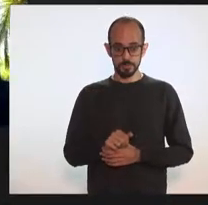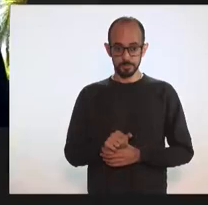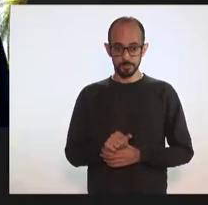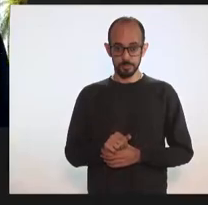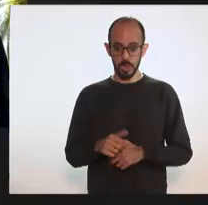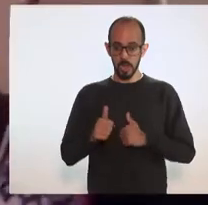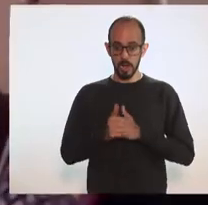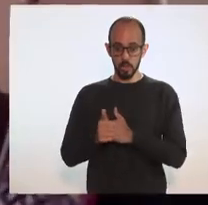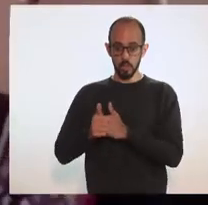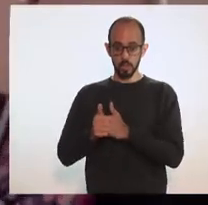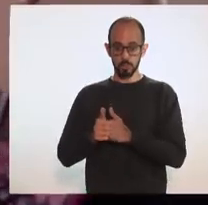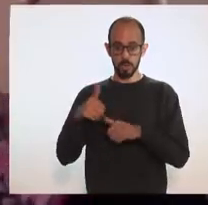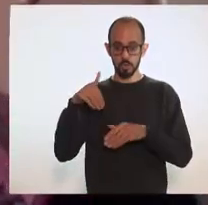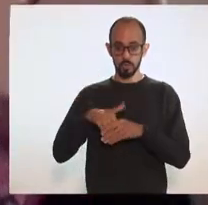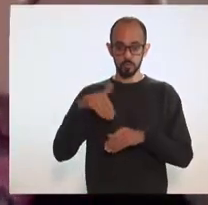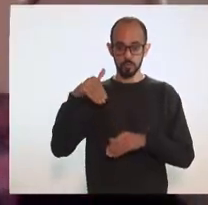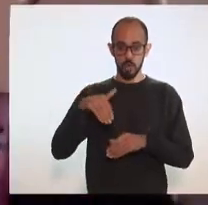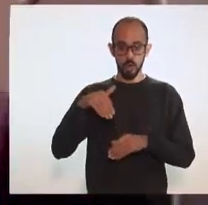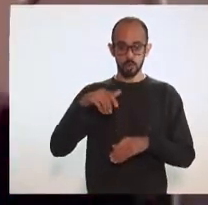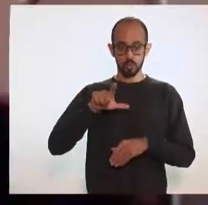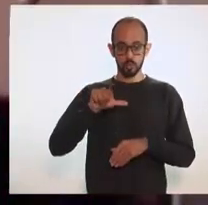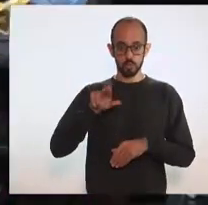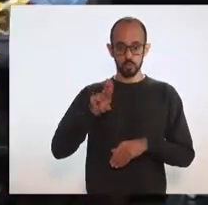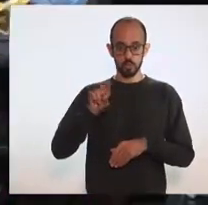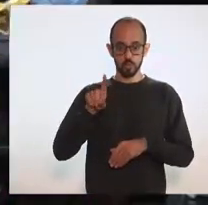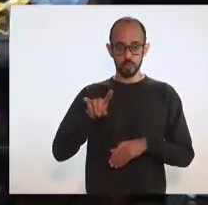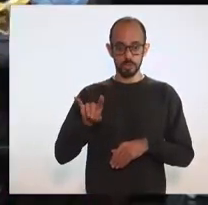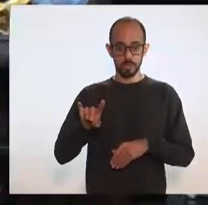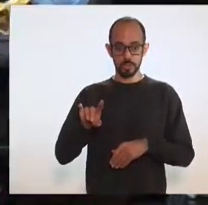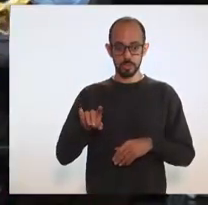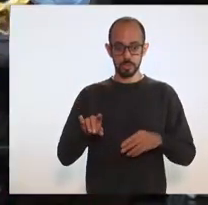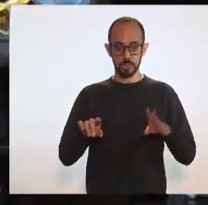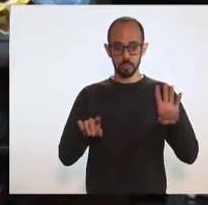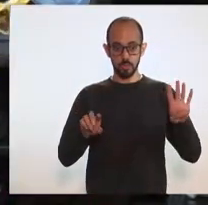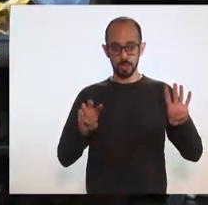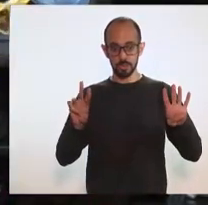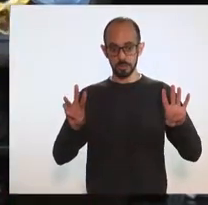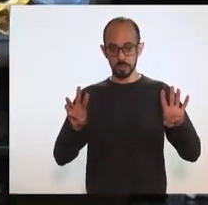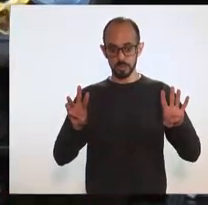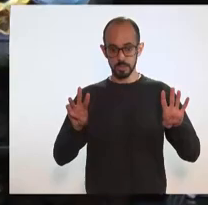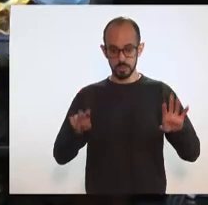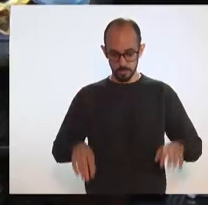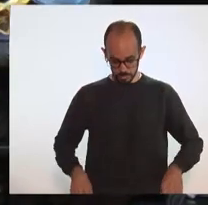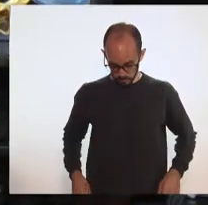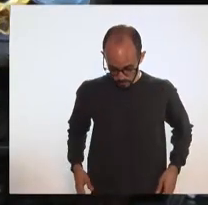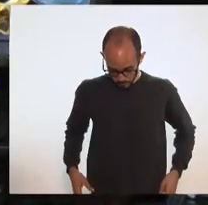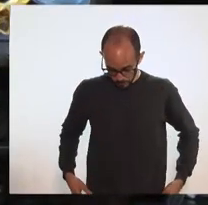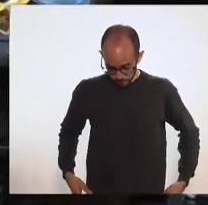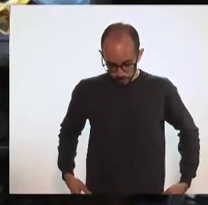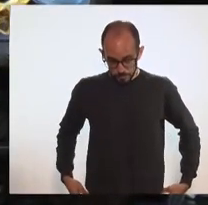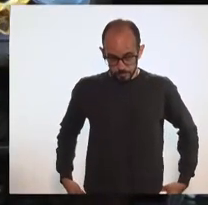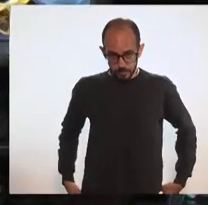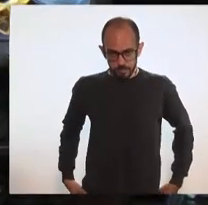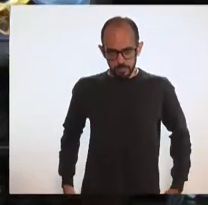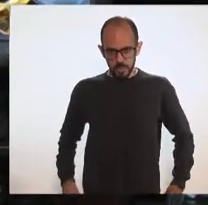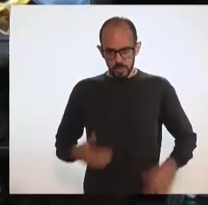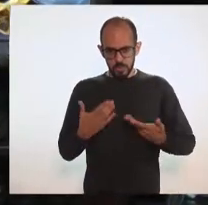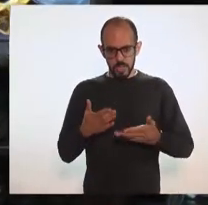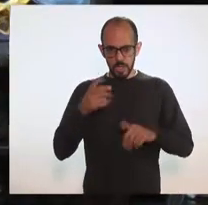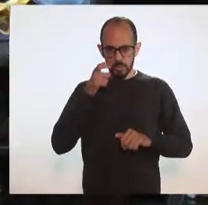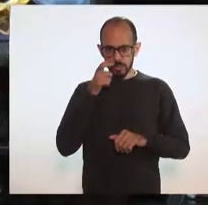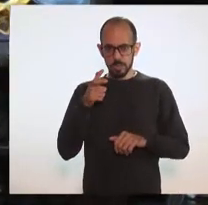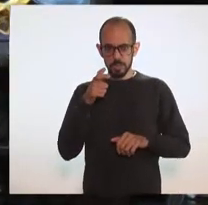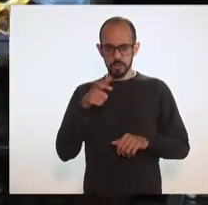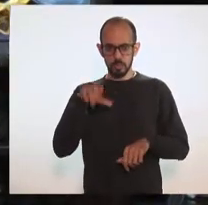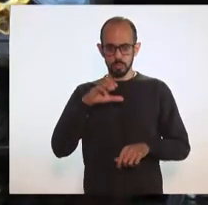eu acompanho o voto divergente do deputado Luiz Paulo 4 a 3 queria chamar atenção o presidente da